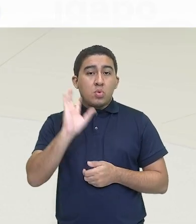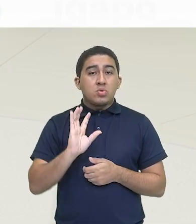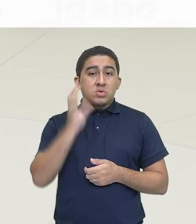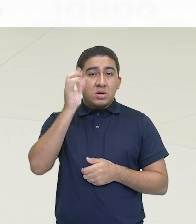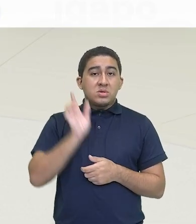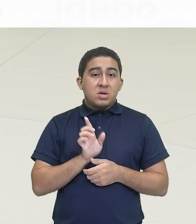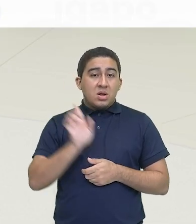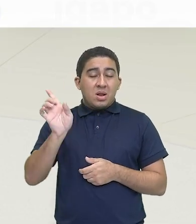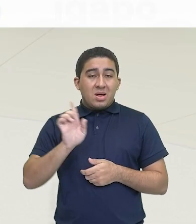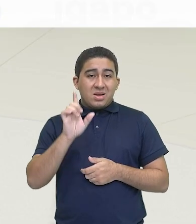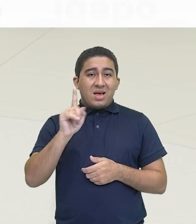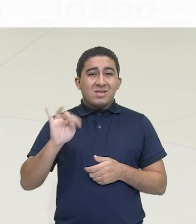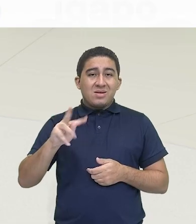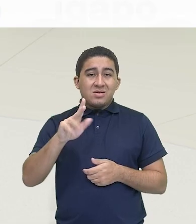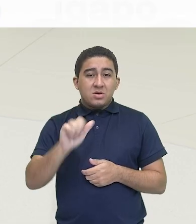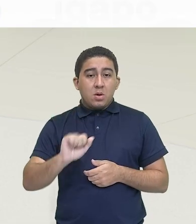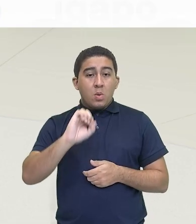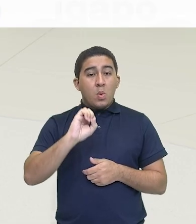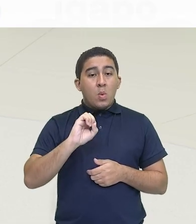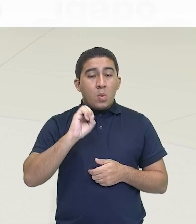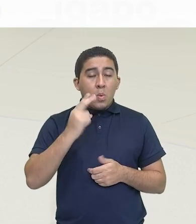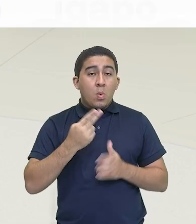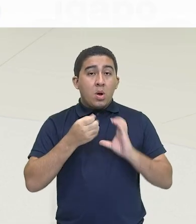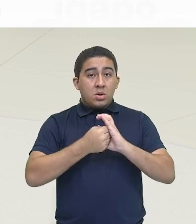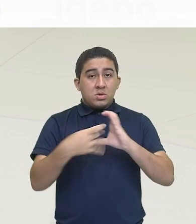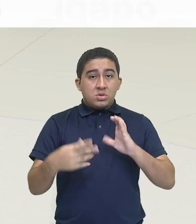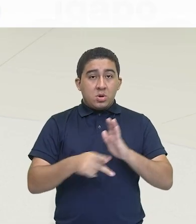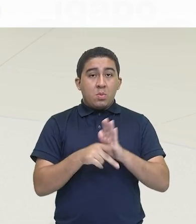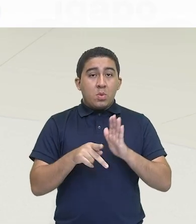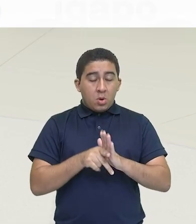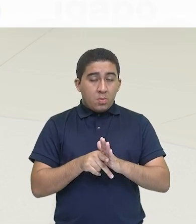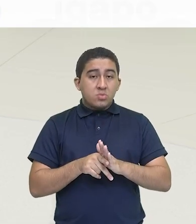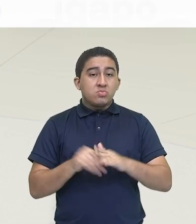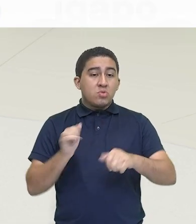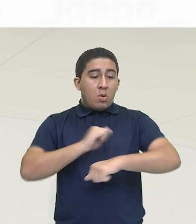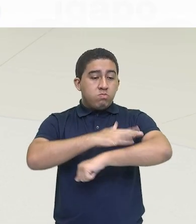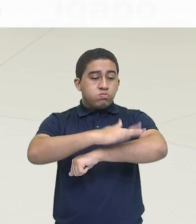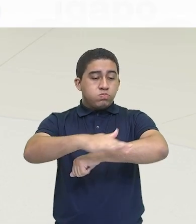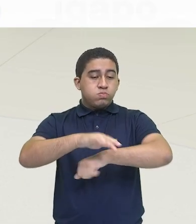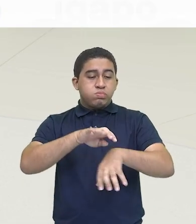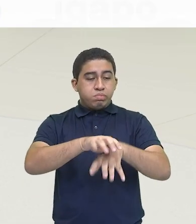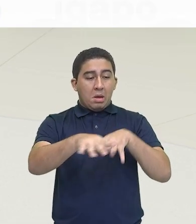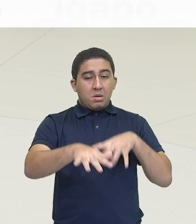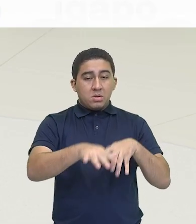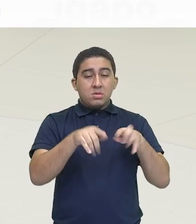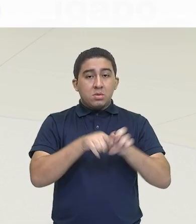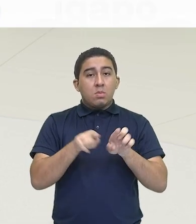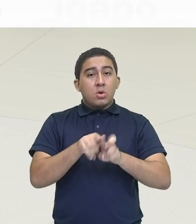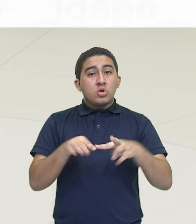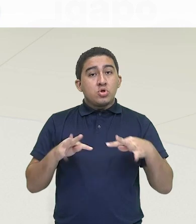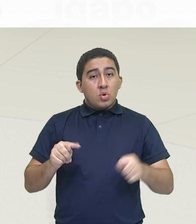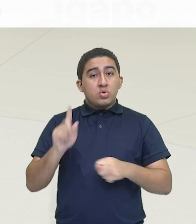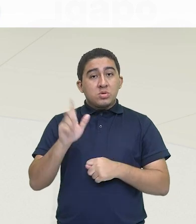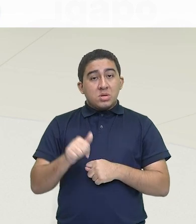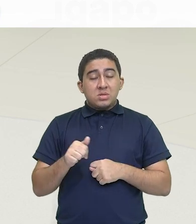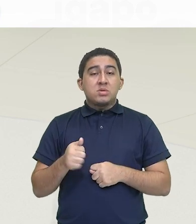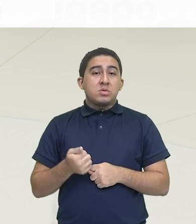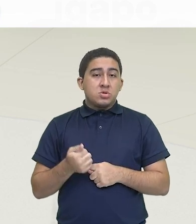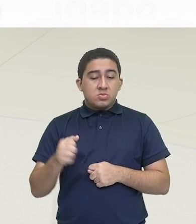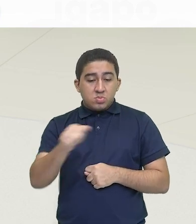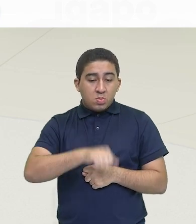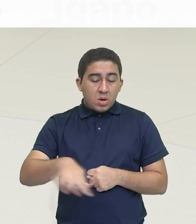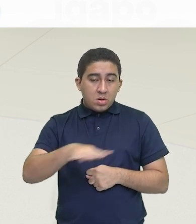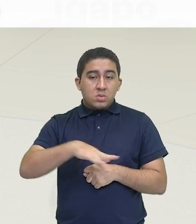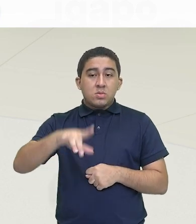Mata Atlântica, ou características do Cerrado. Então, todos esses biomas, eles estão ali,